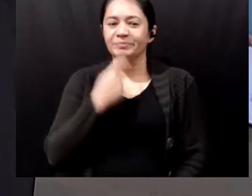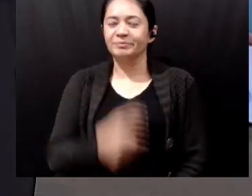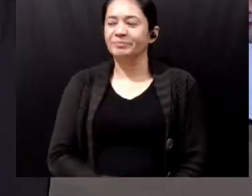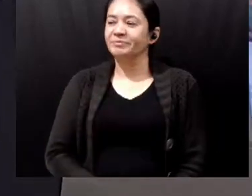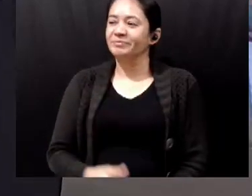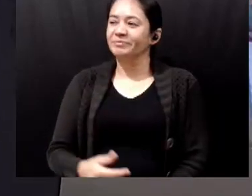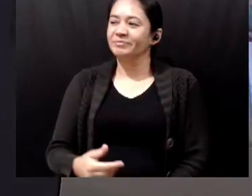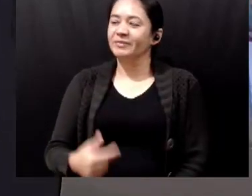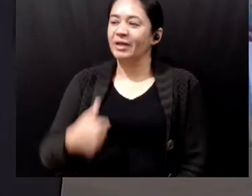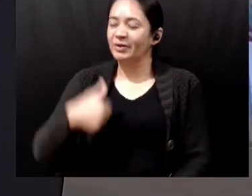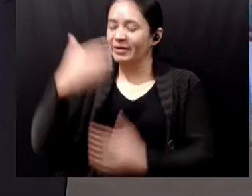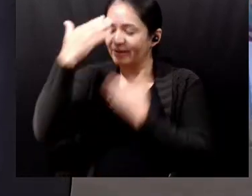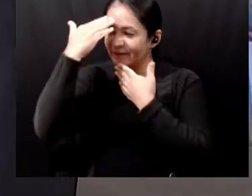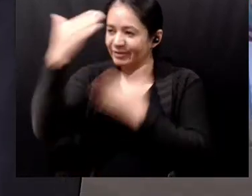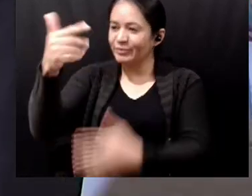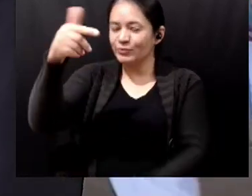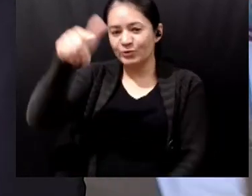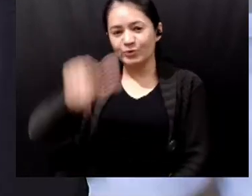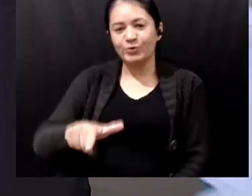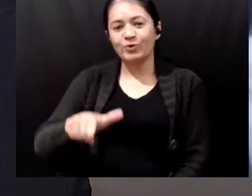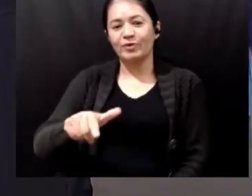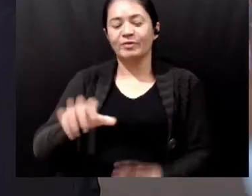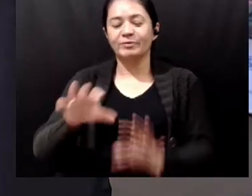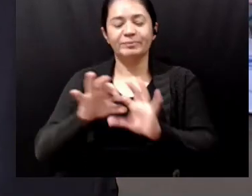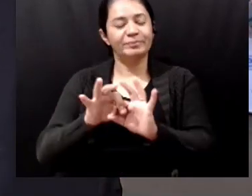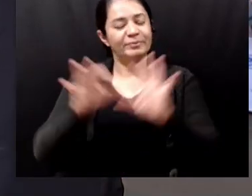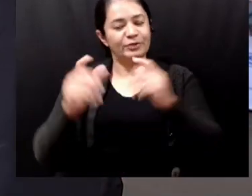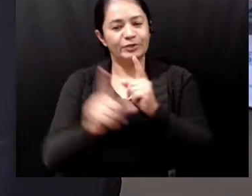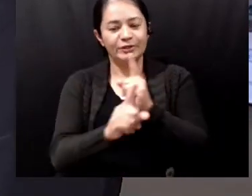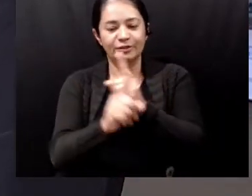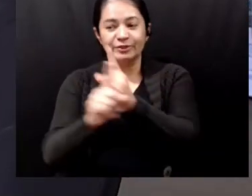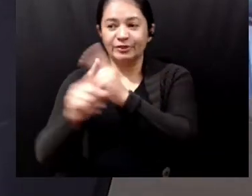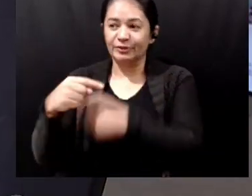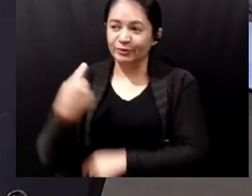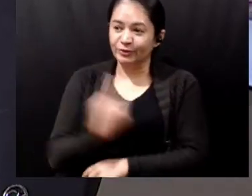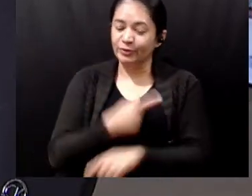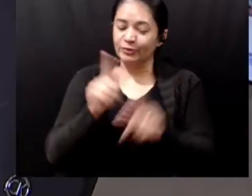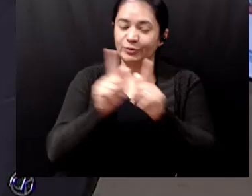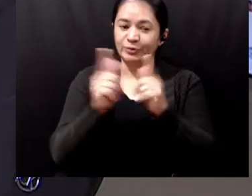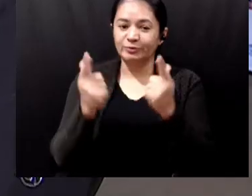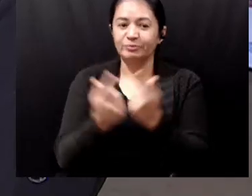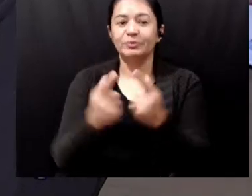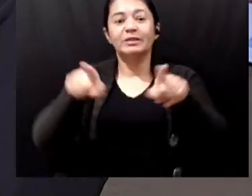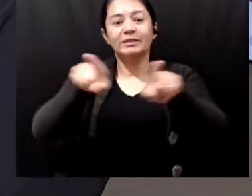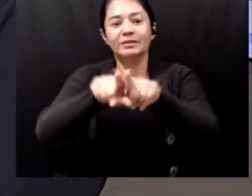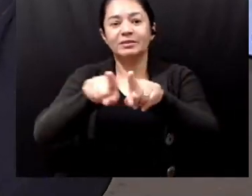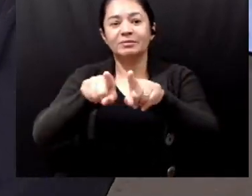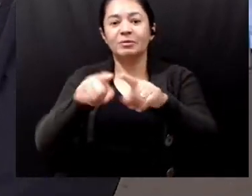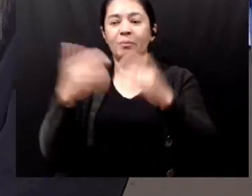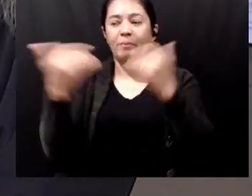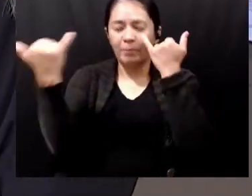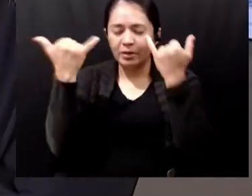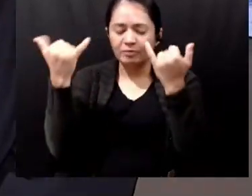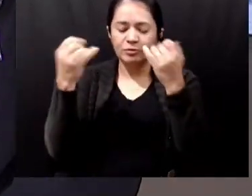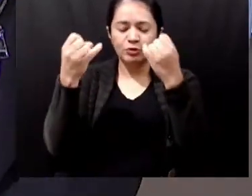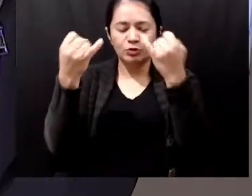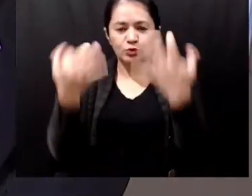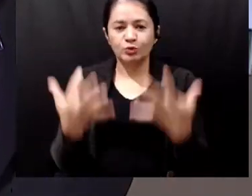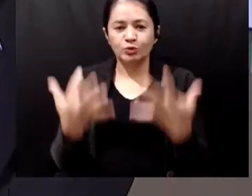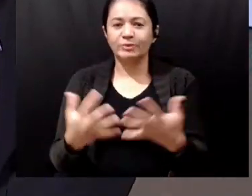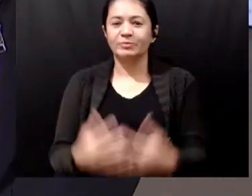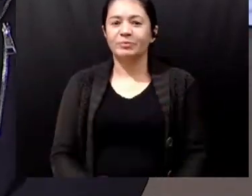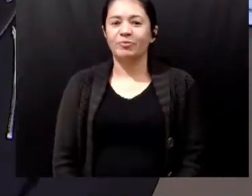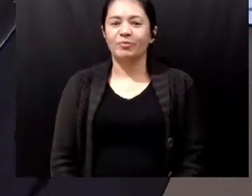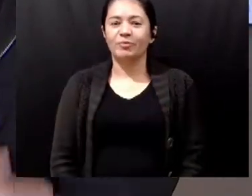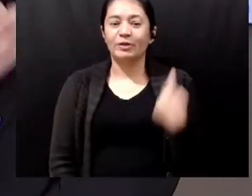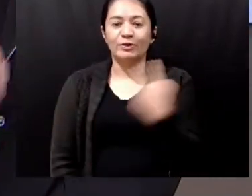agradecer você pela disposição em atender aqui a nossa equipe e também por essas informações todas tão importantes. Nós é que